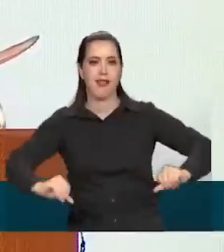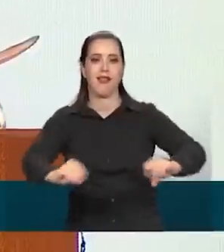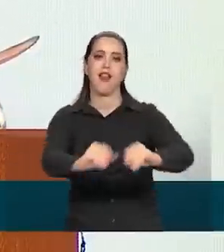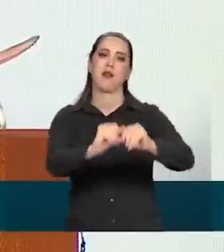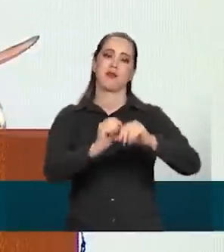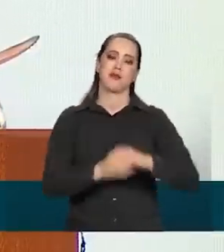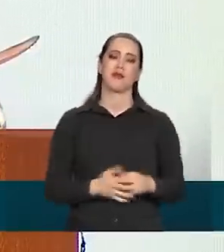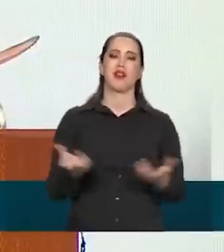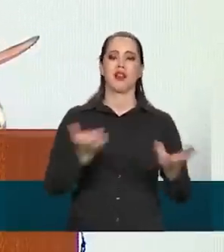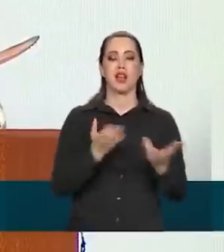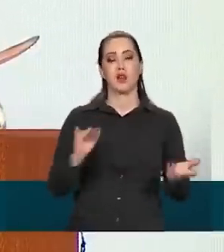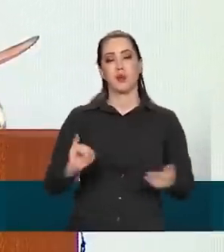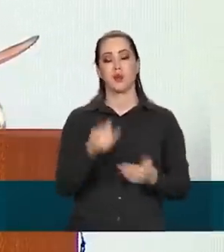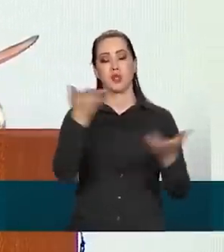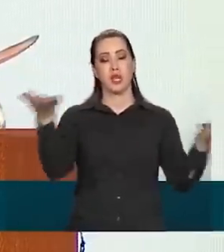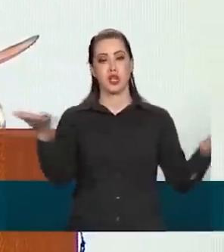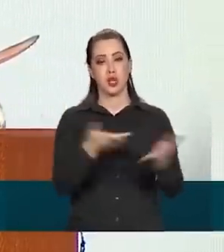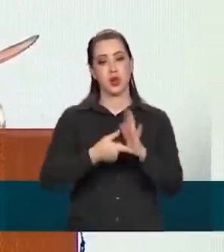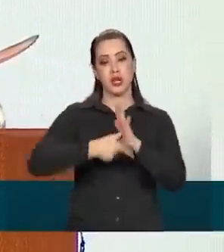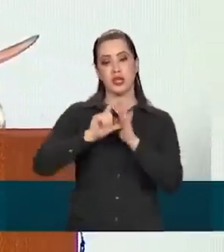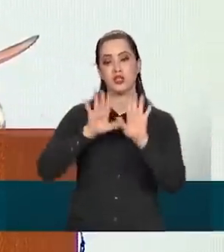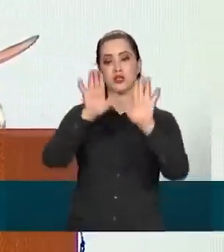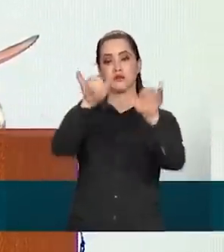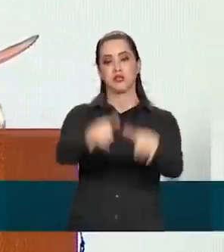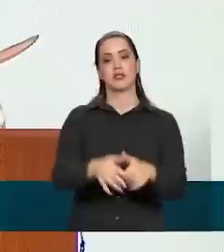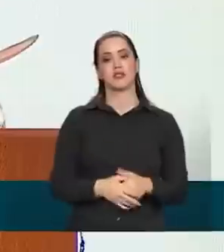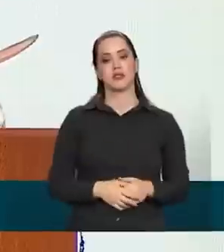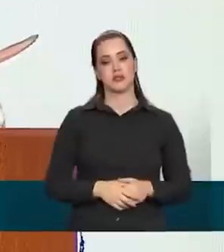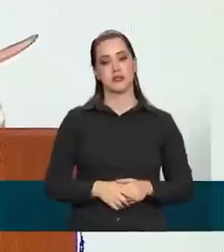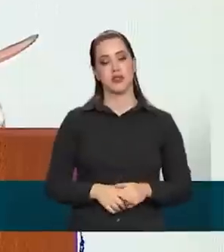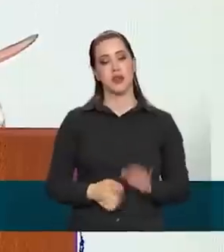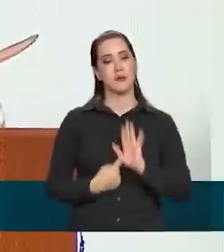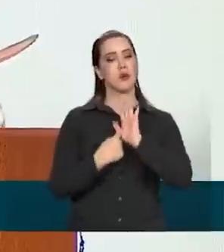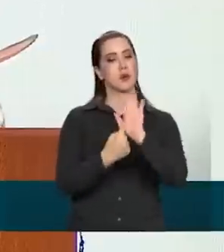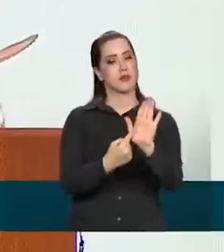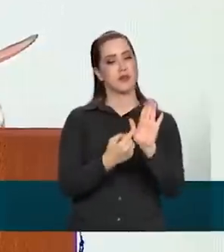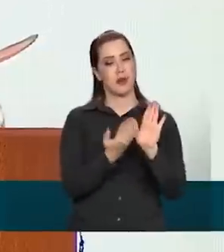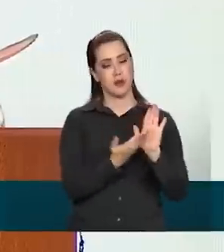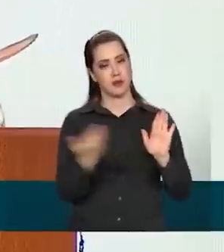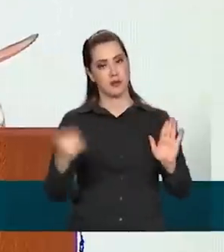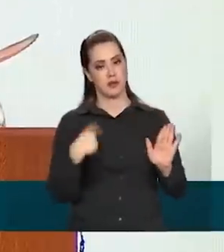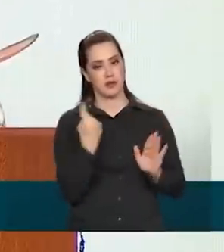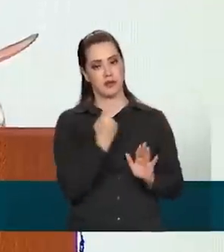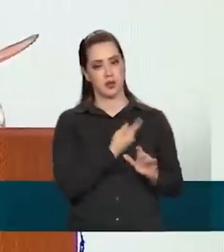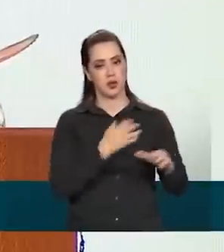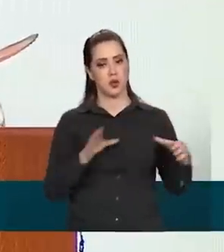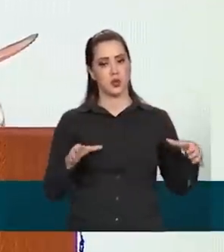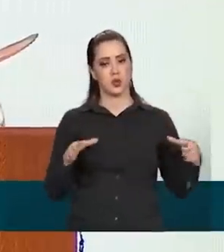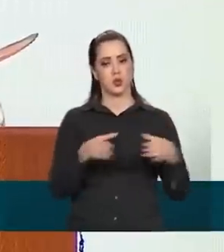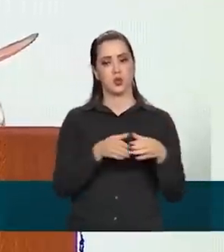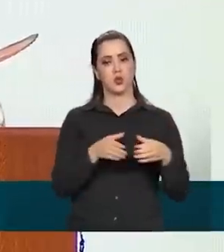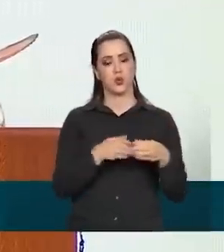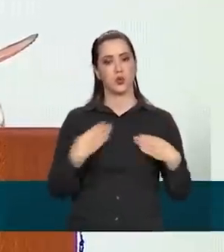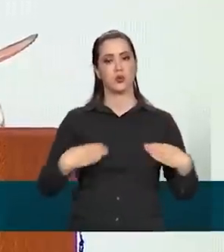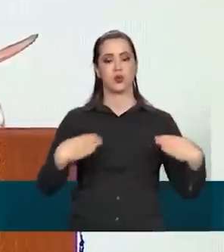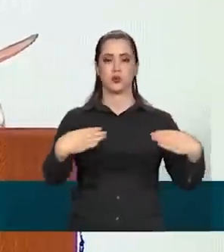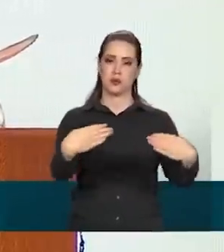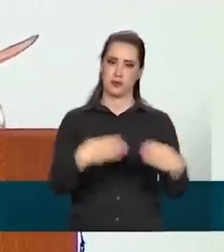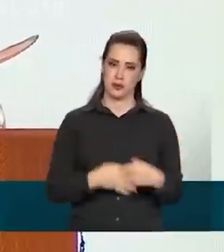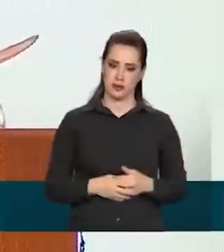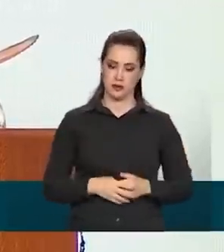aproveitar aqui agora, antes de terminar, e apresentar a nossa equipe